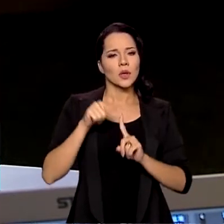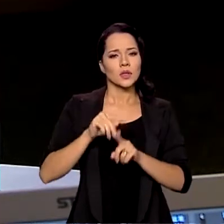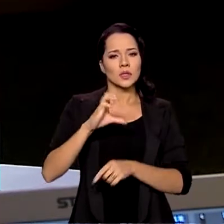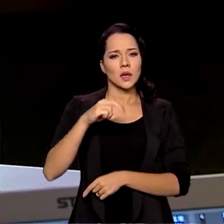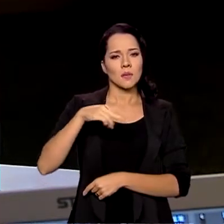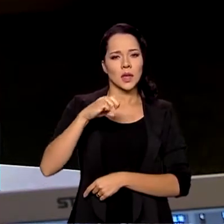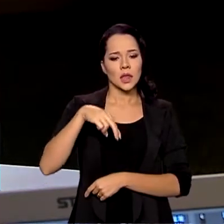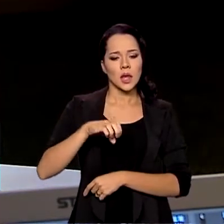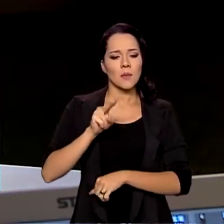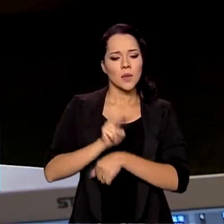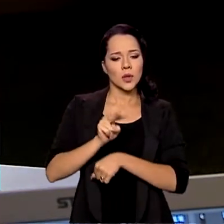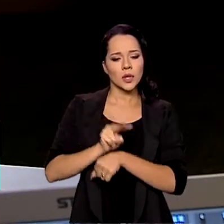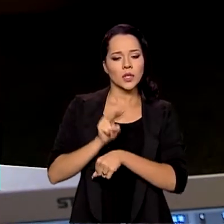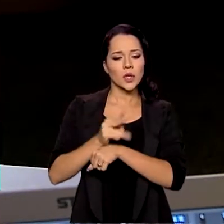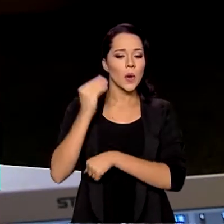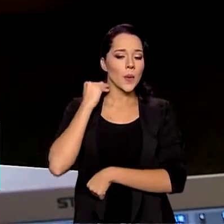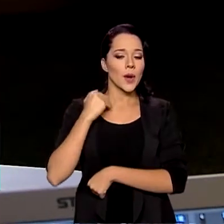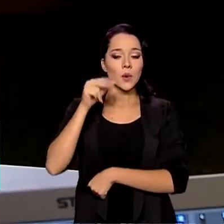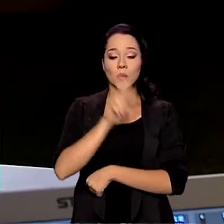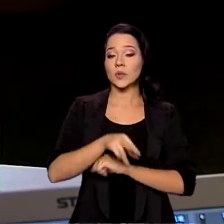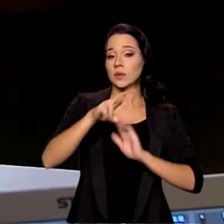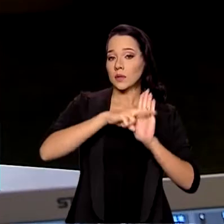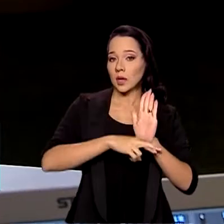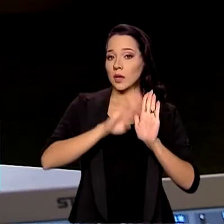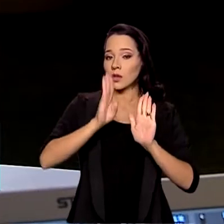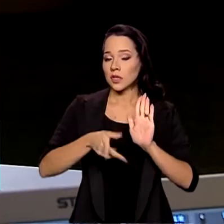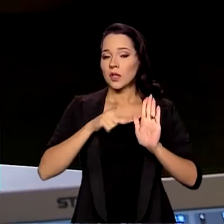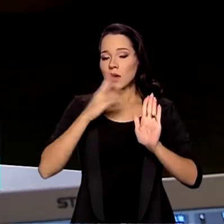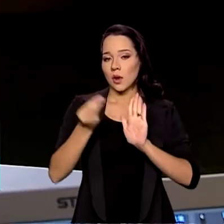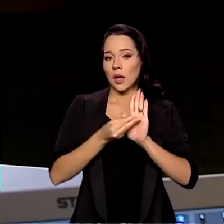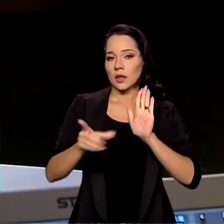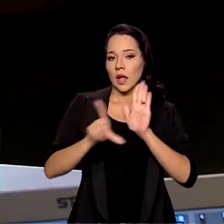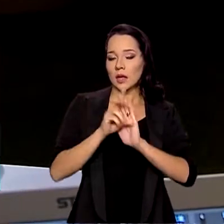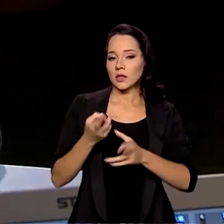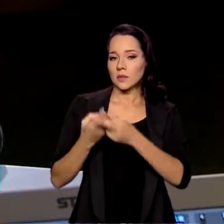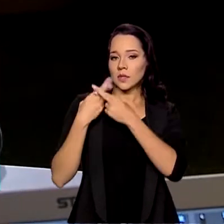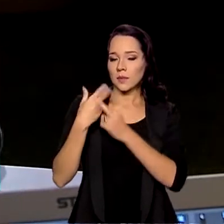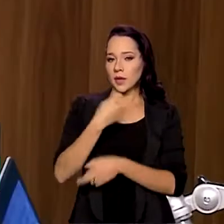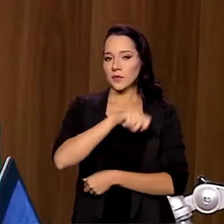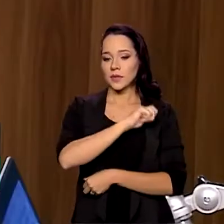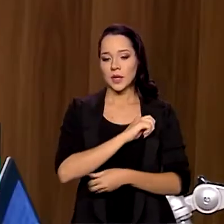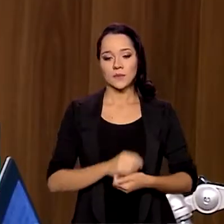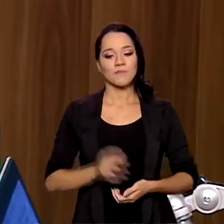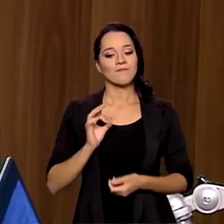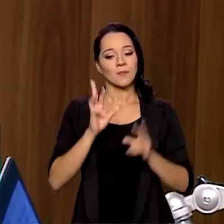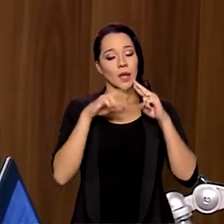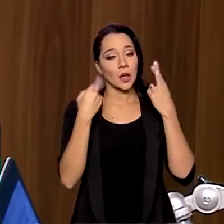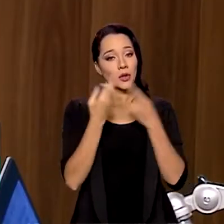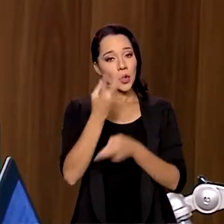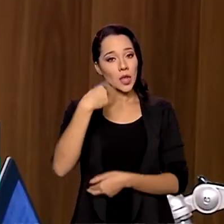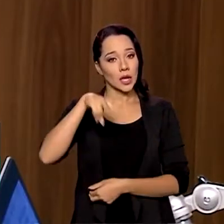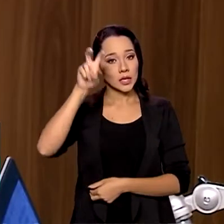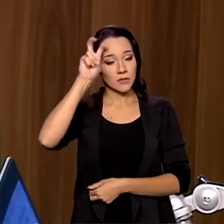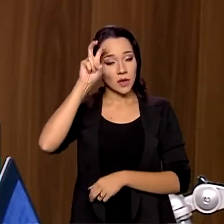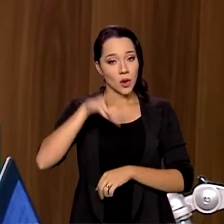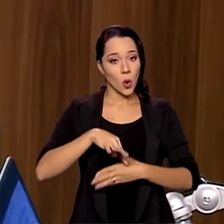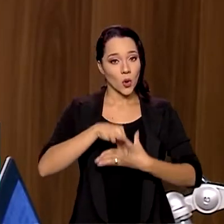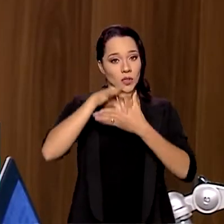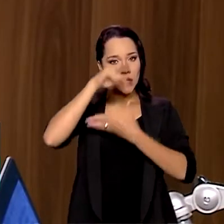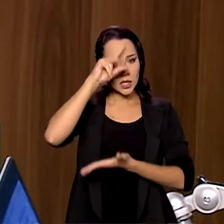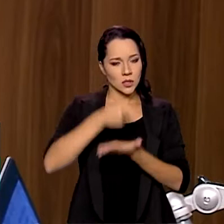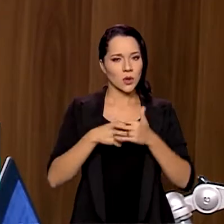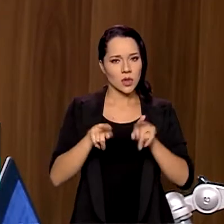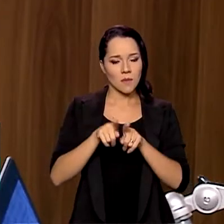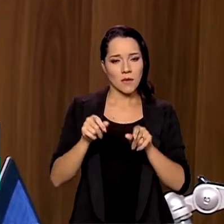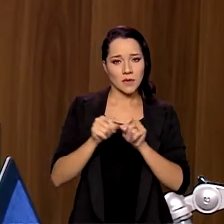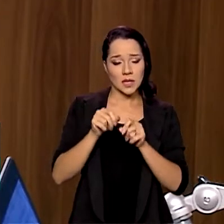CMN é proteger os bancos usando as regras já previstas na Lei de Responsabilidade Fiscal. Pois é, na reunião dessa quinta-feira, o Conselho decidiu também